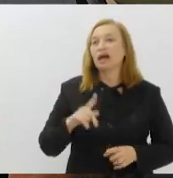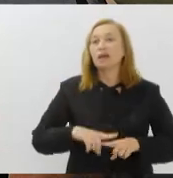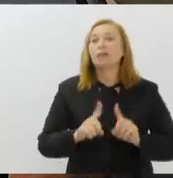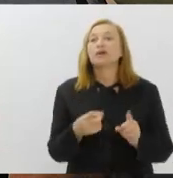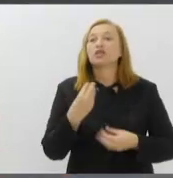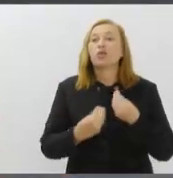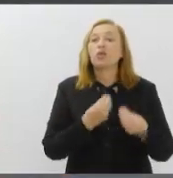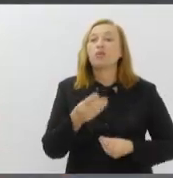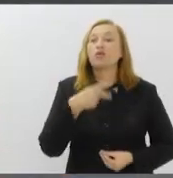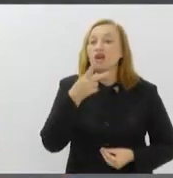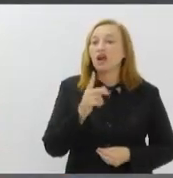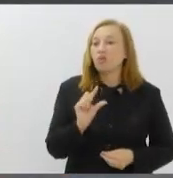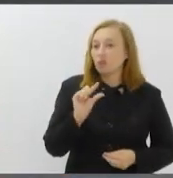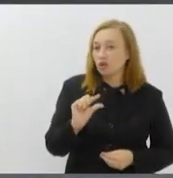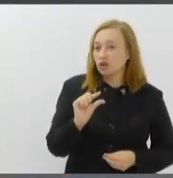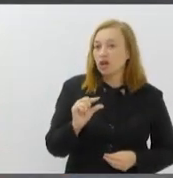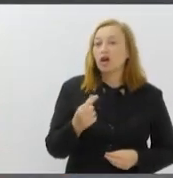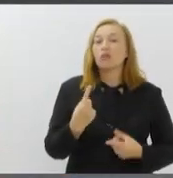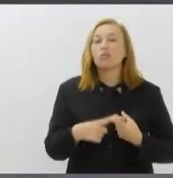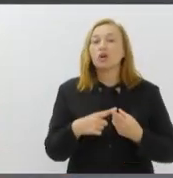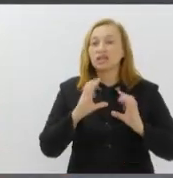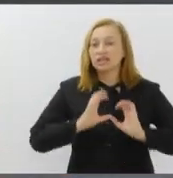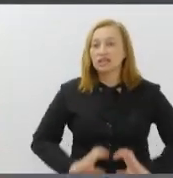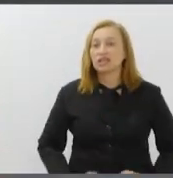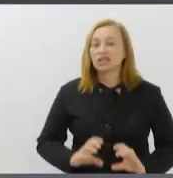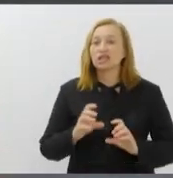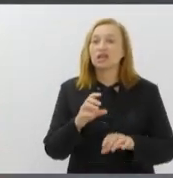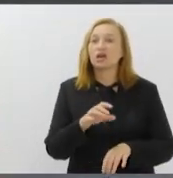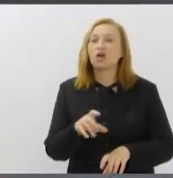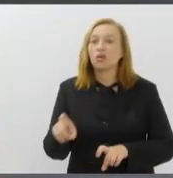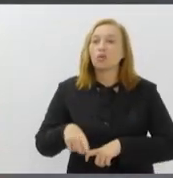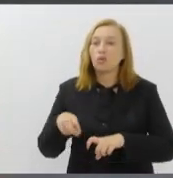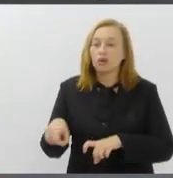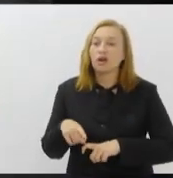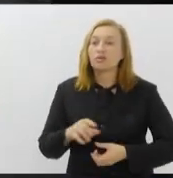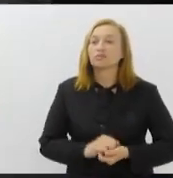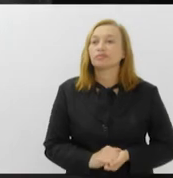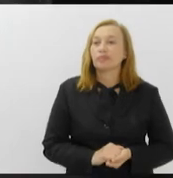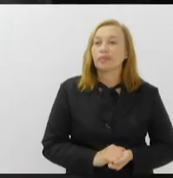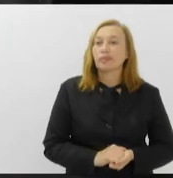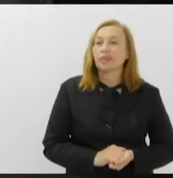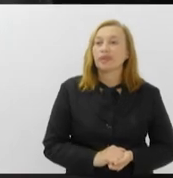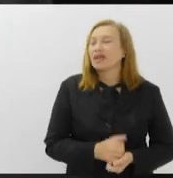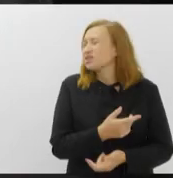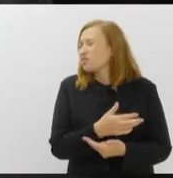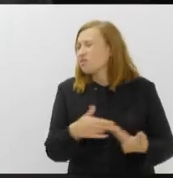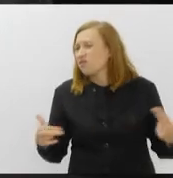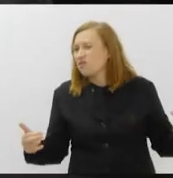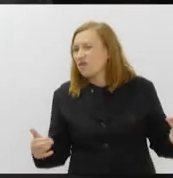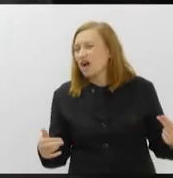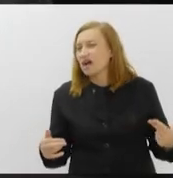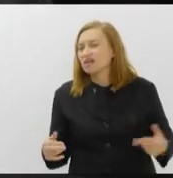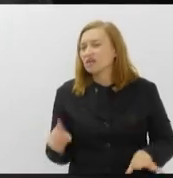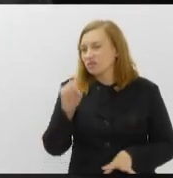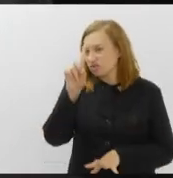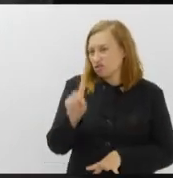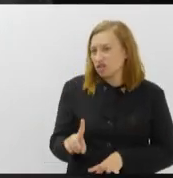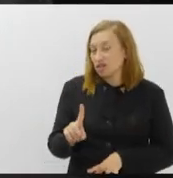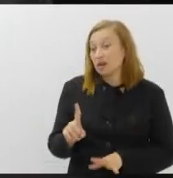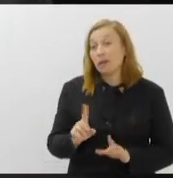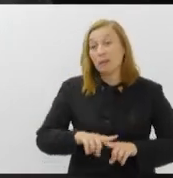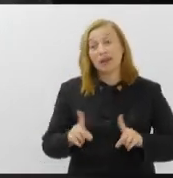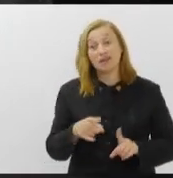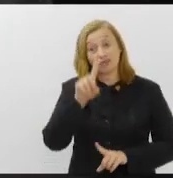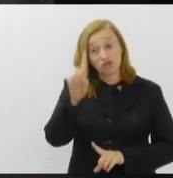falar um pouco disso, por que cidadania rural? Os indocumentados, né? Você, já são muitas as ausências de direito. Agora, o direito